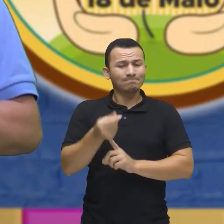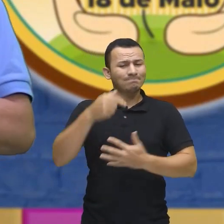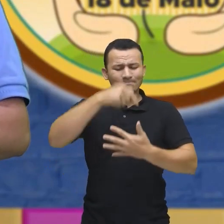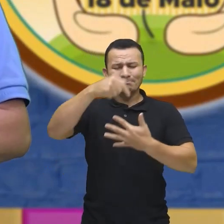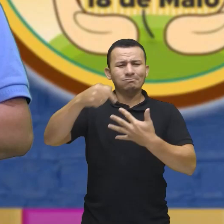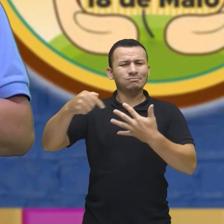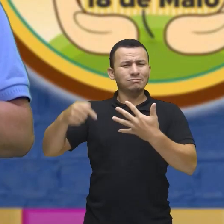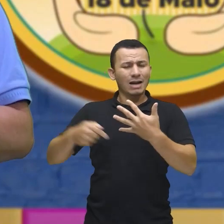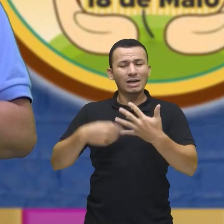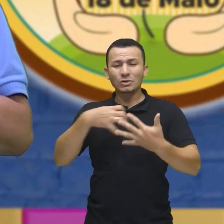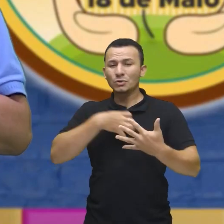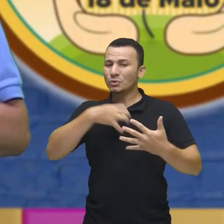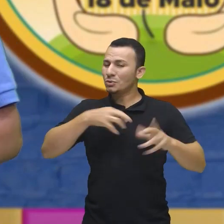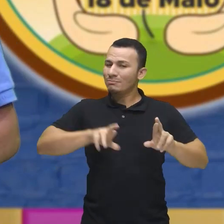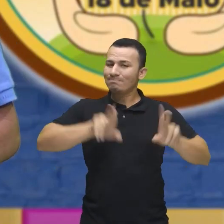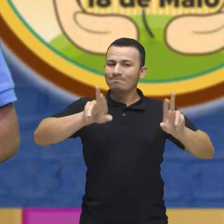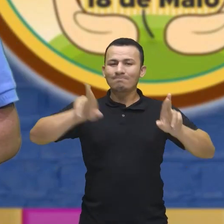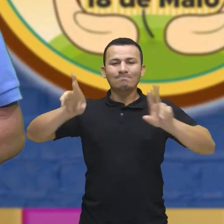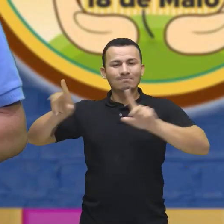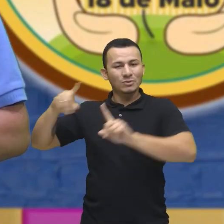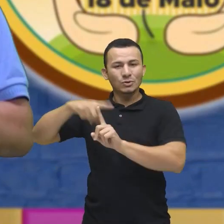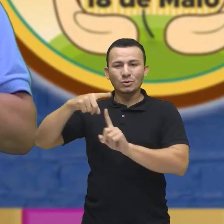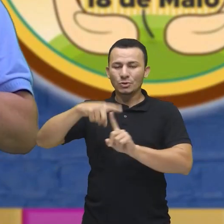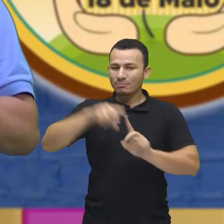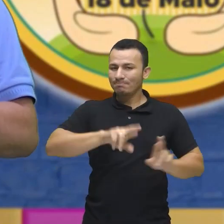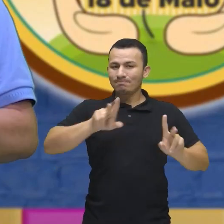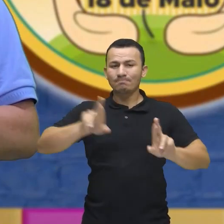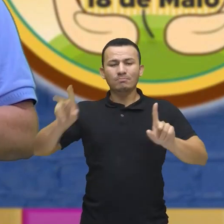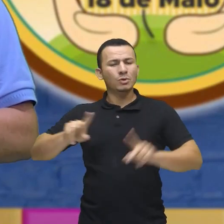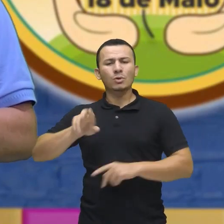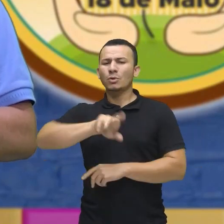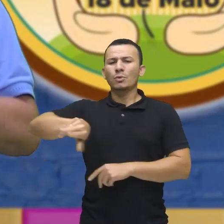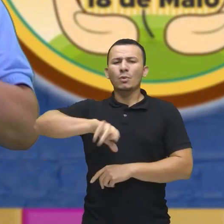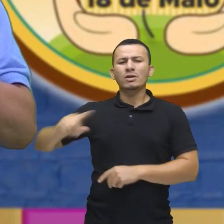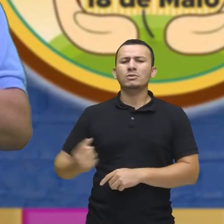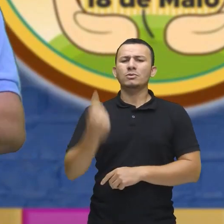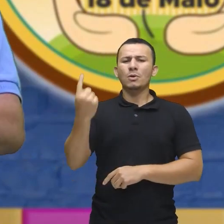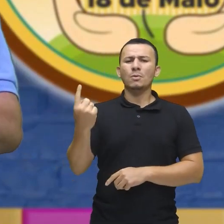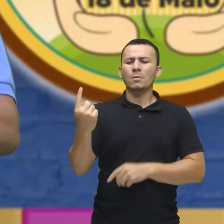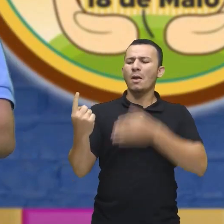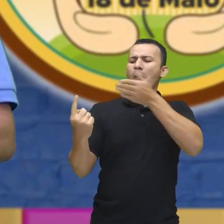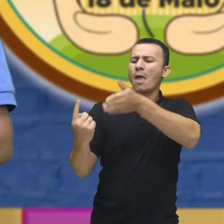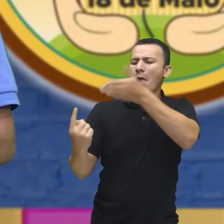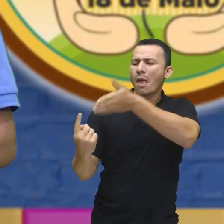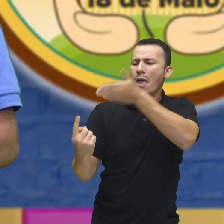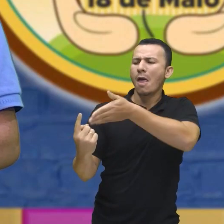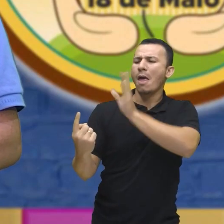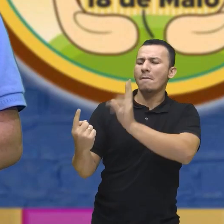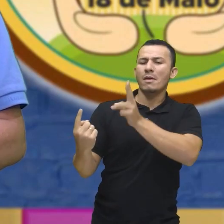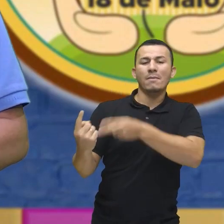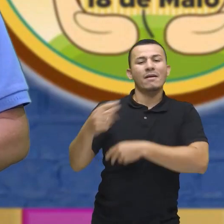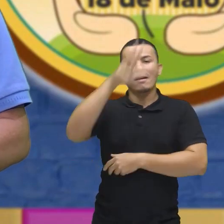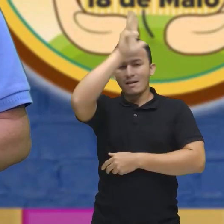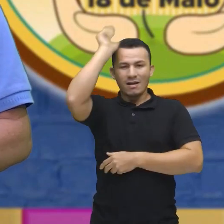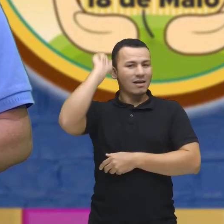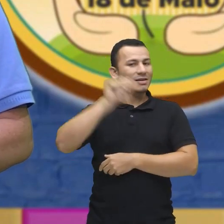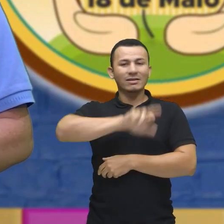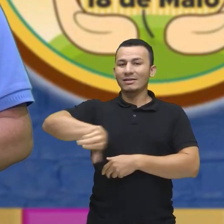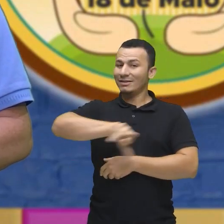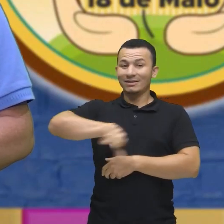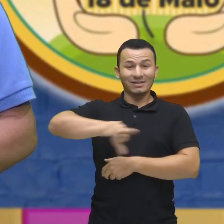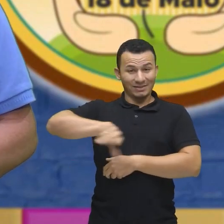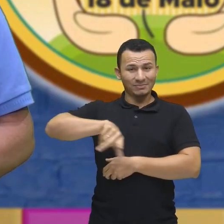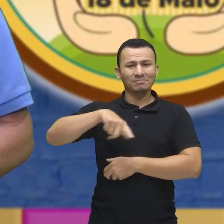várias maneiras, de vários estilos. Não ficar só direcionado, eu tenho que conhecer só aqui do Amazonas. Não, não, não, não,